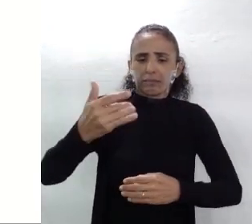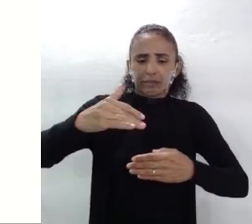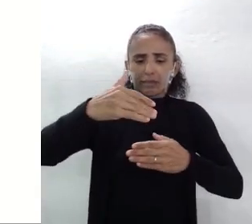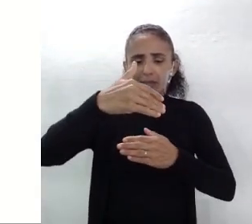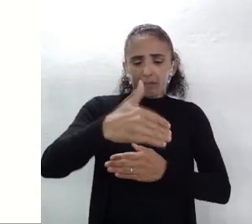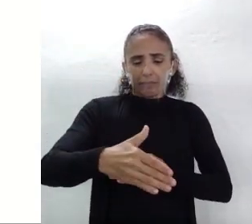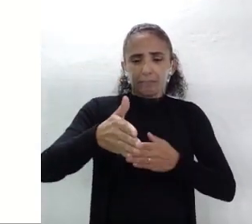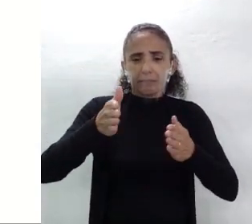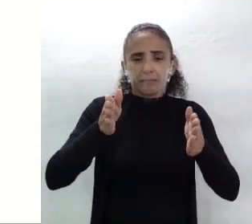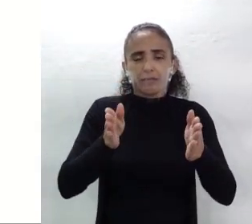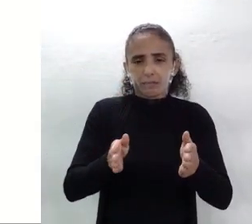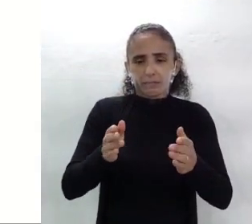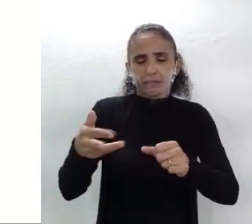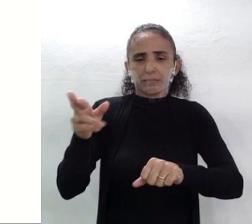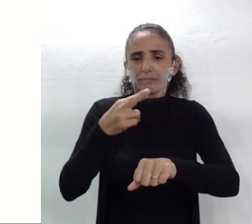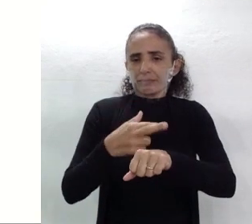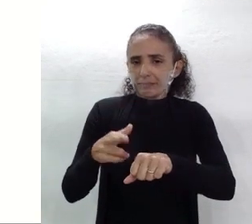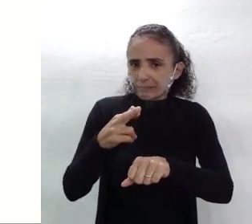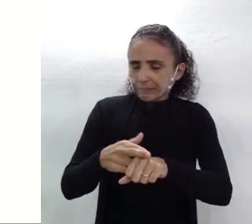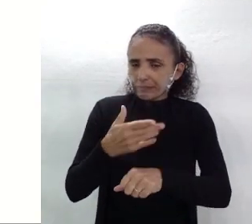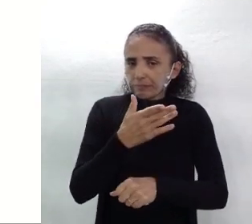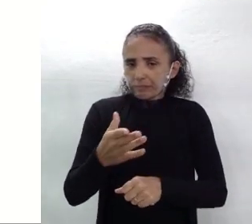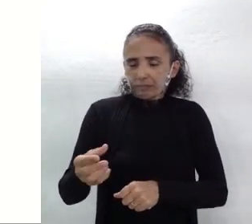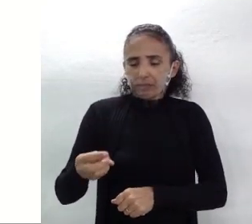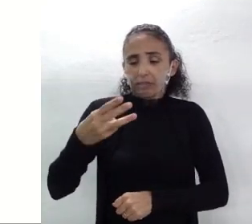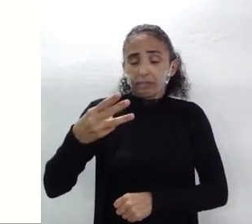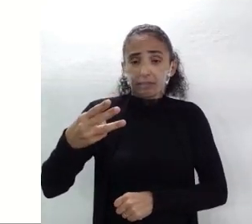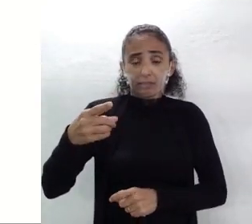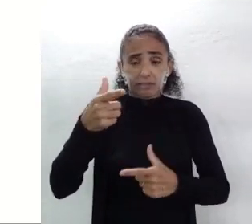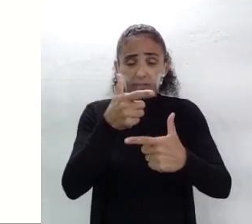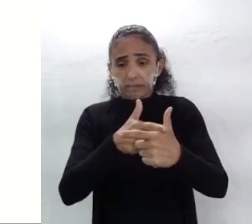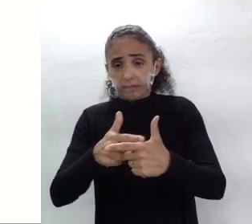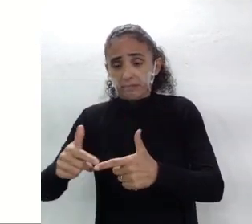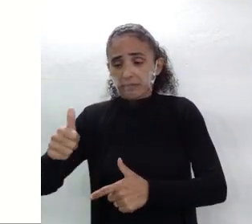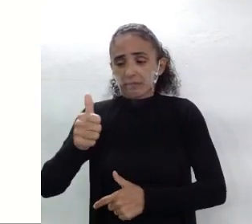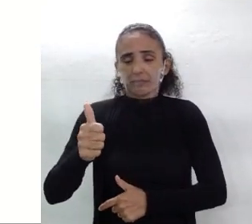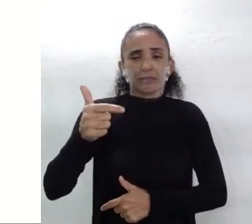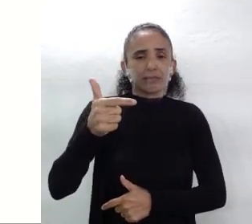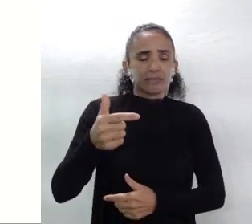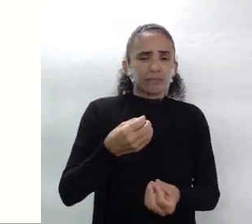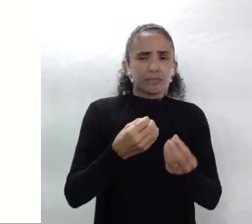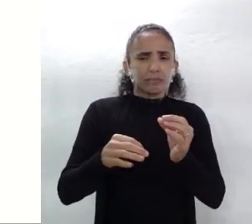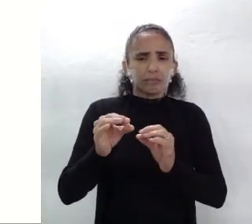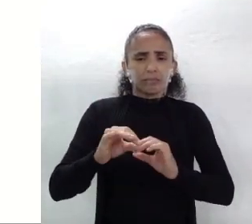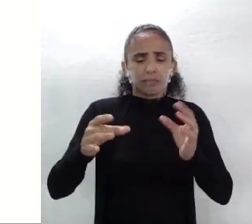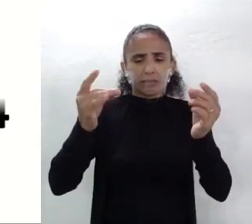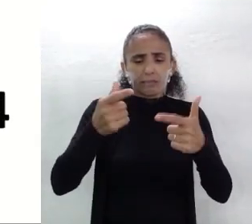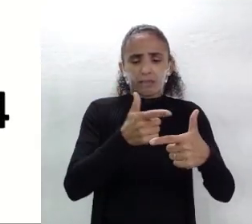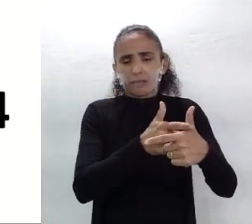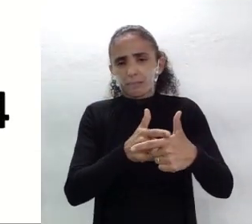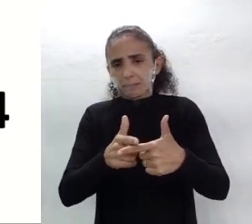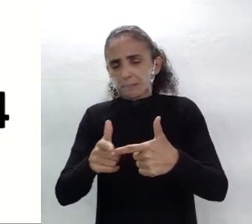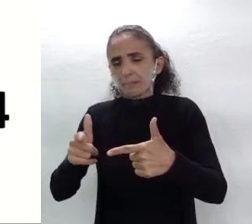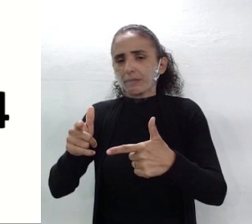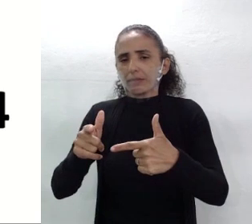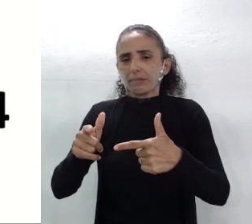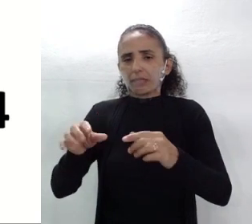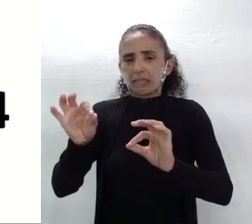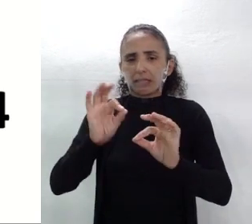pai comprou. Então, 3x dividido por 12, a gente sabe que vai passar dividindo. Então,